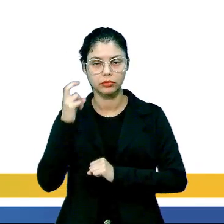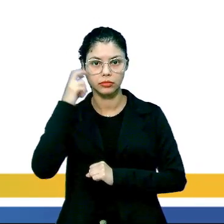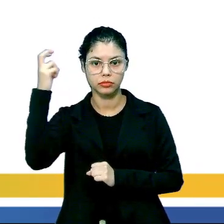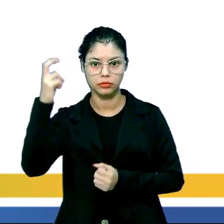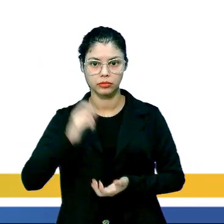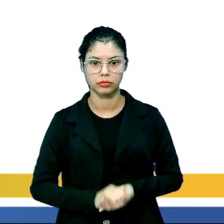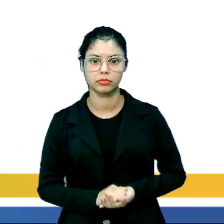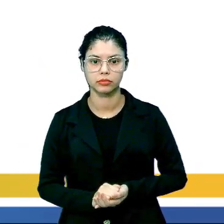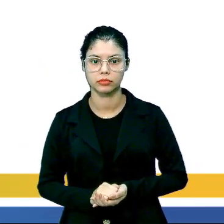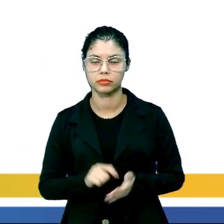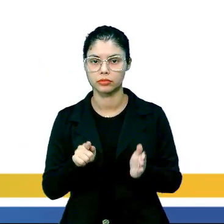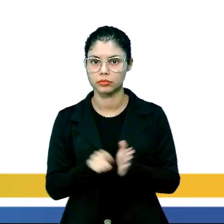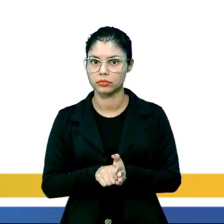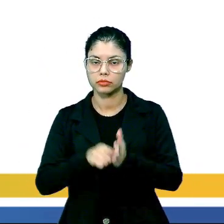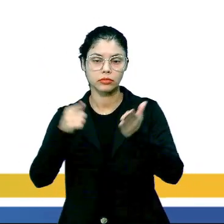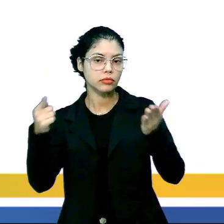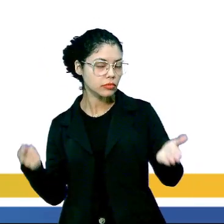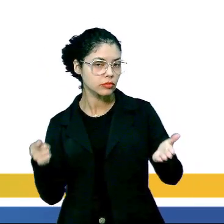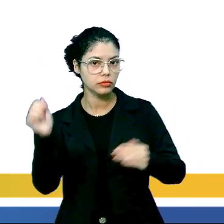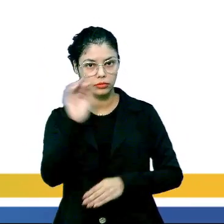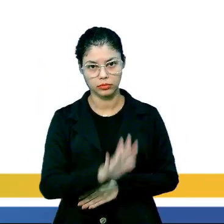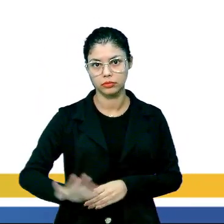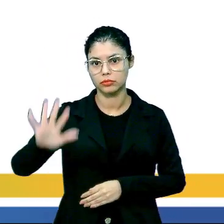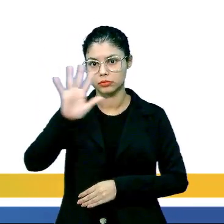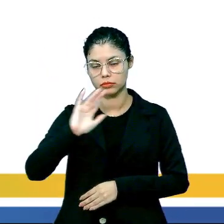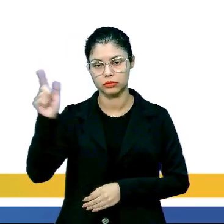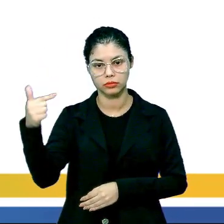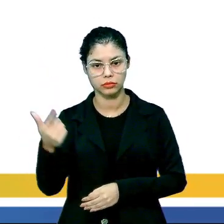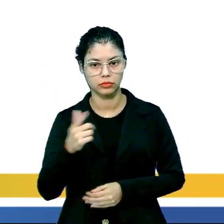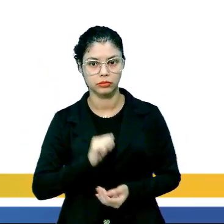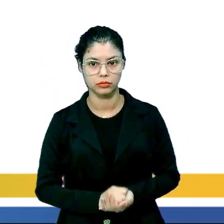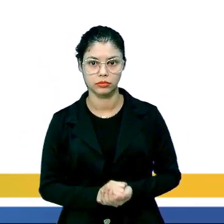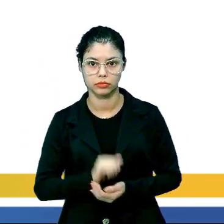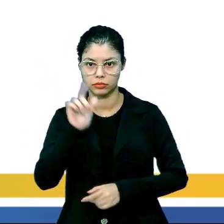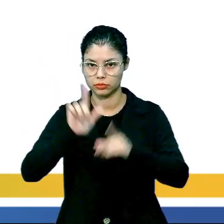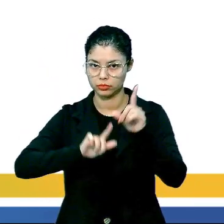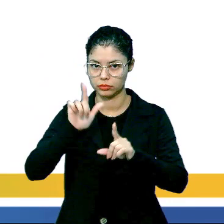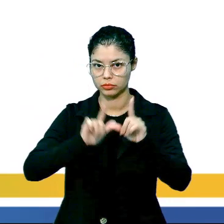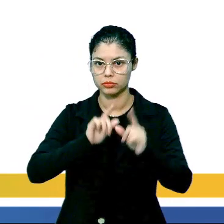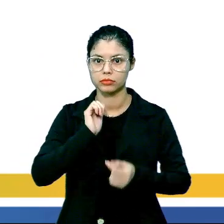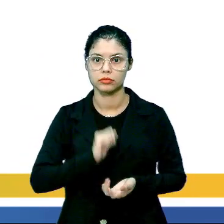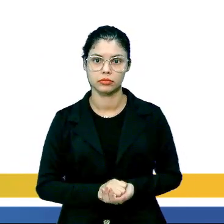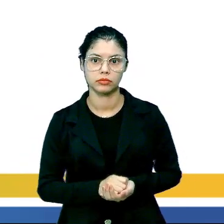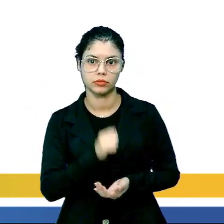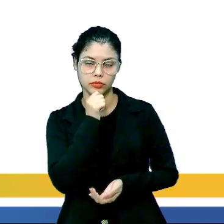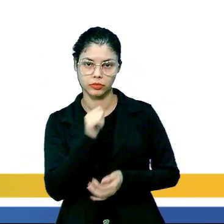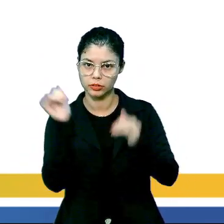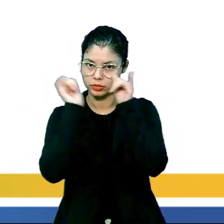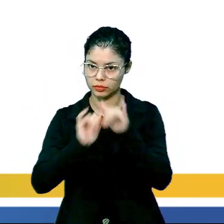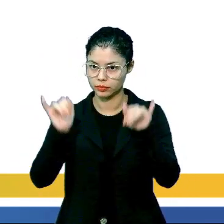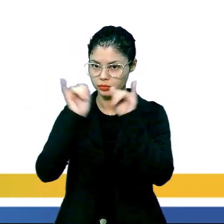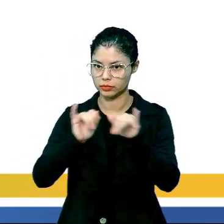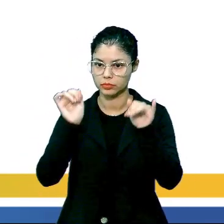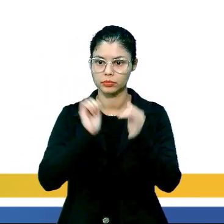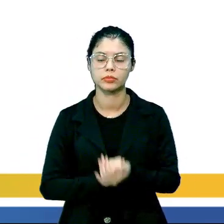Então, a gente pega o Jornal Nacional, por exemplo, ou qualquer outro jornal televisivo, então eles dão uma notícia, uma manchete